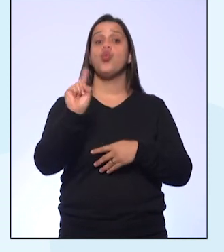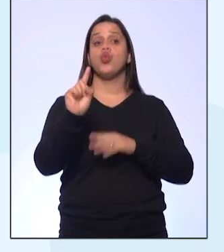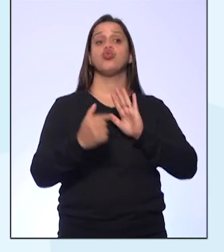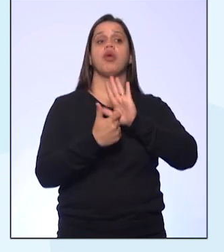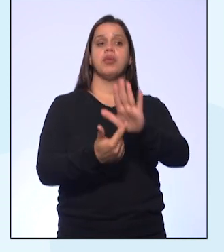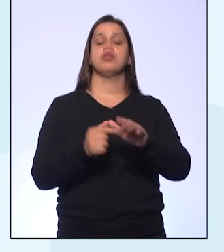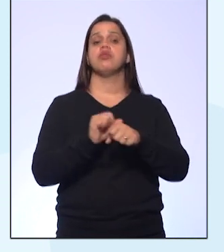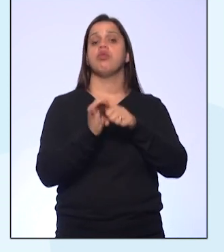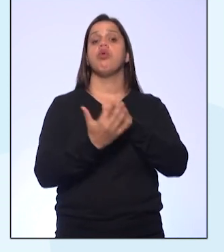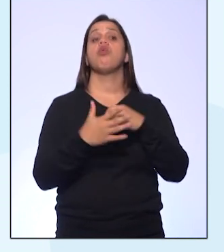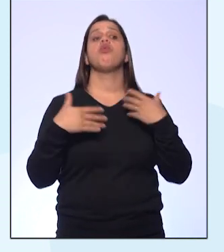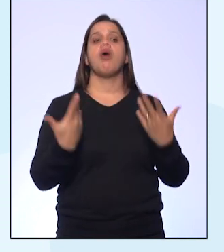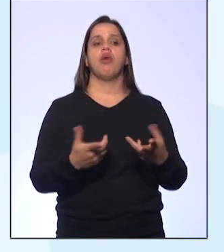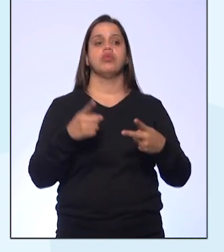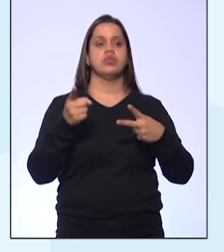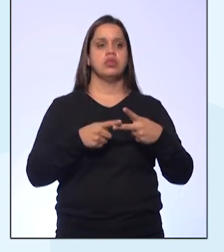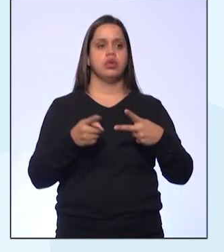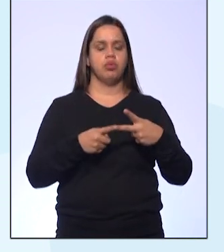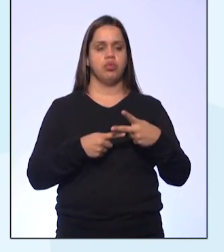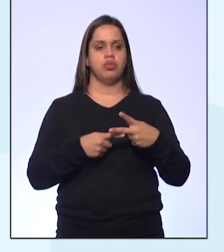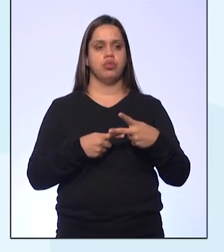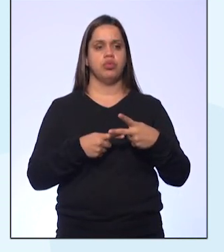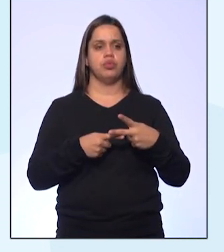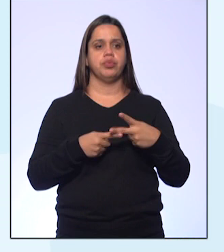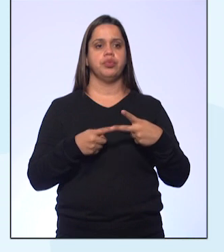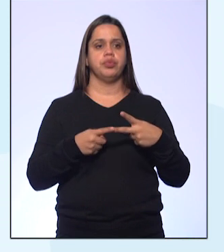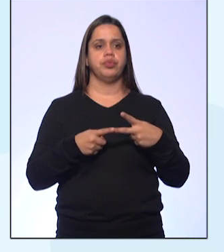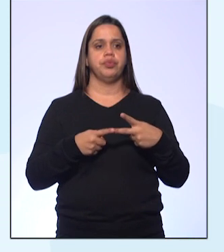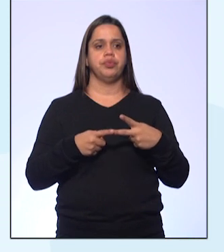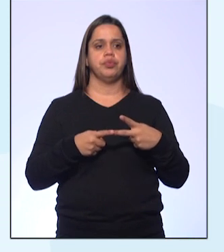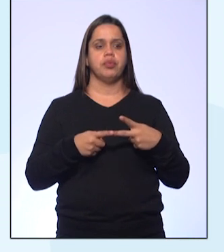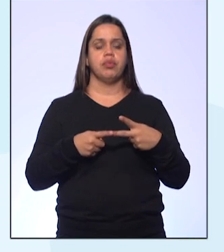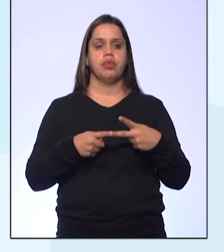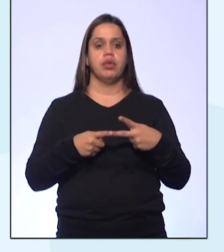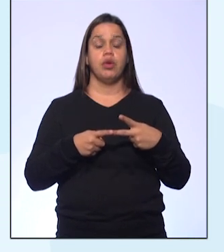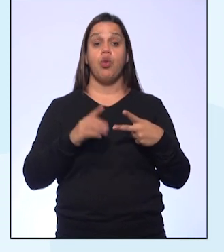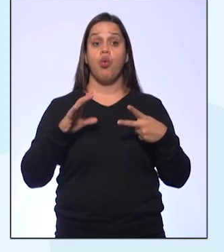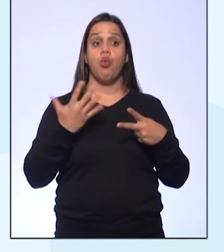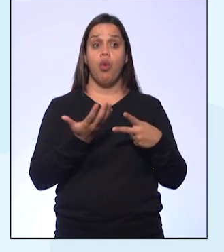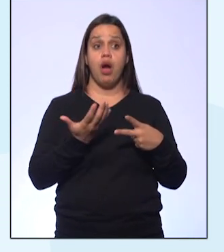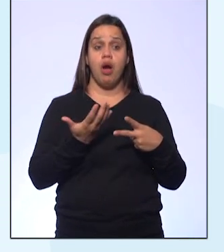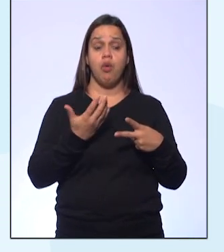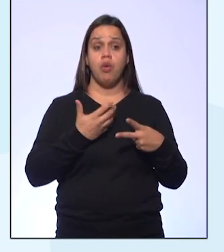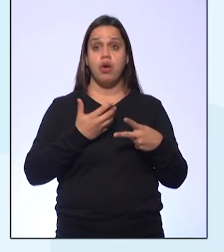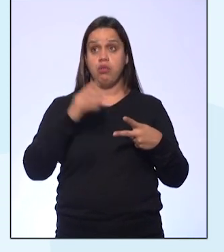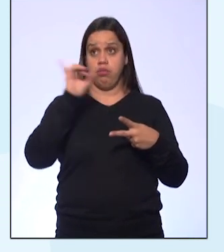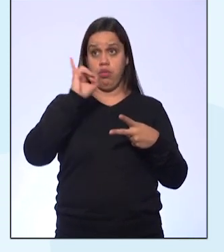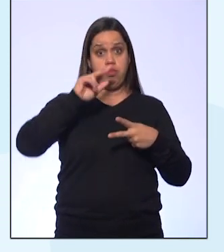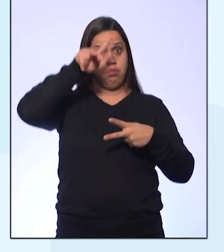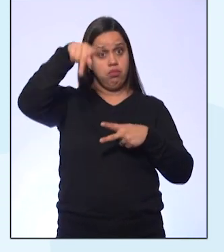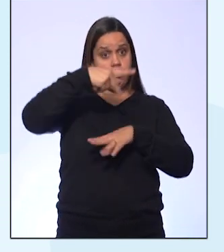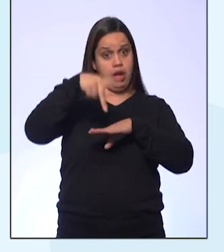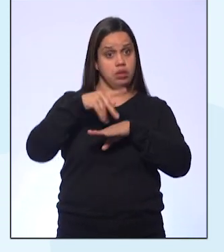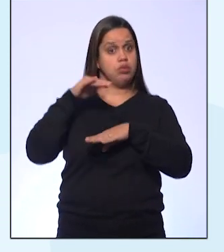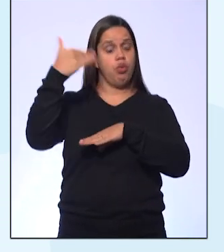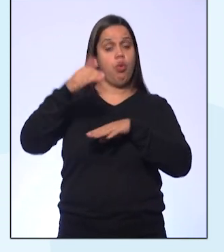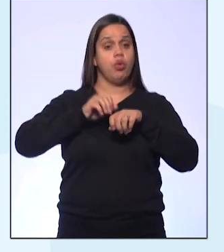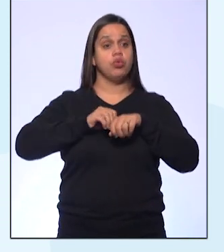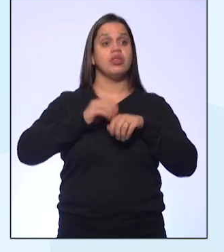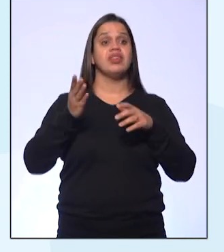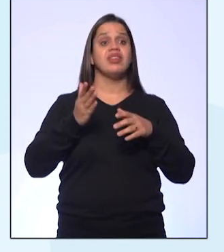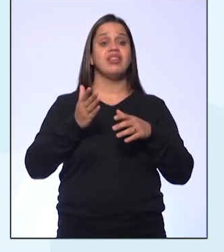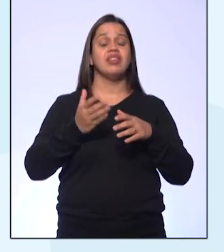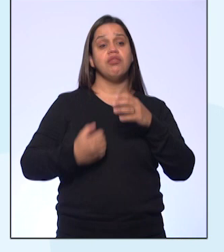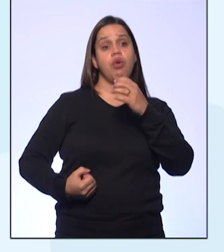a apresentar casos? Qual fluxo internacional mais contribuiu para a disseminação